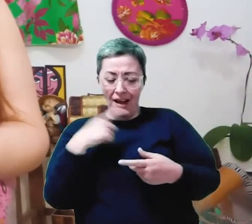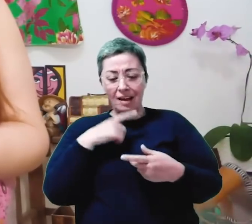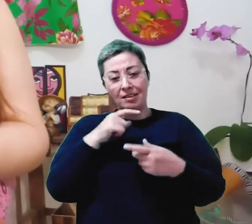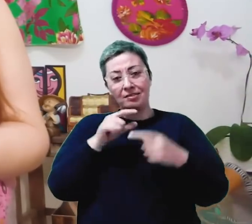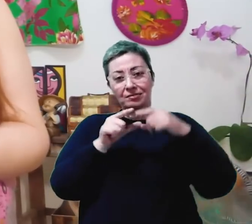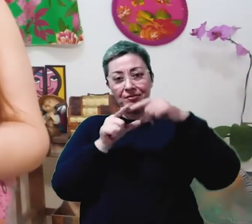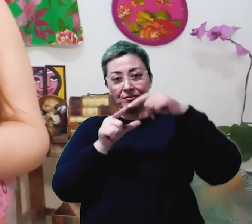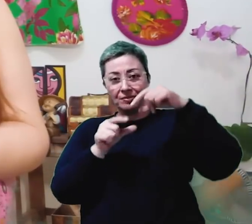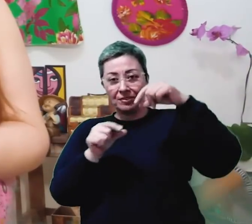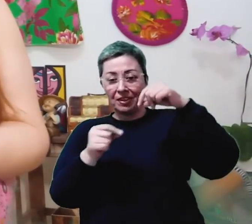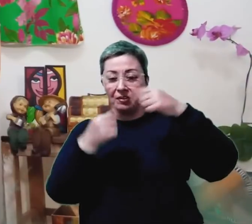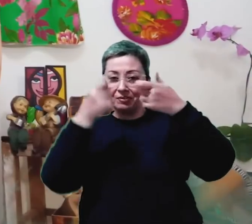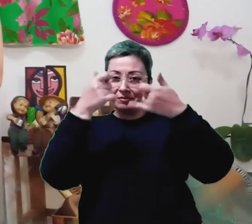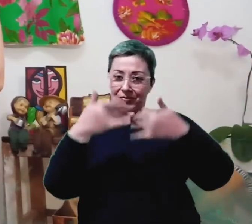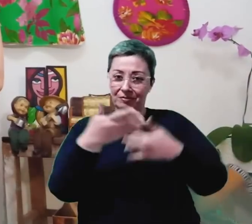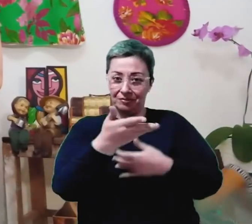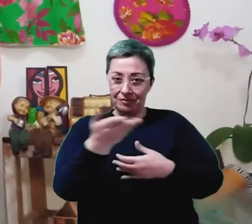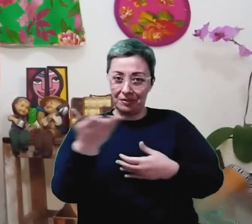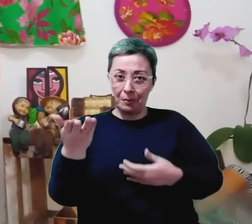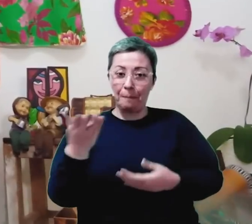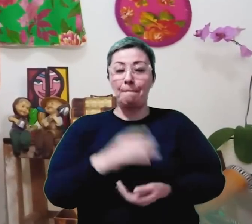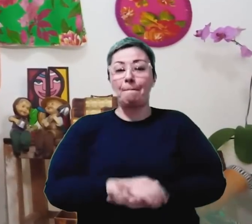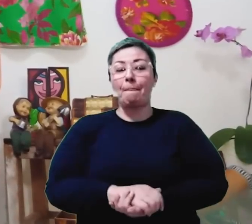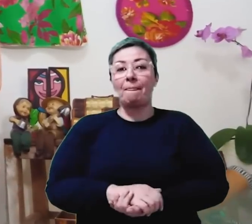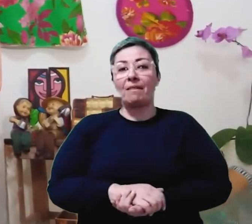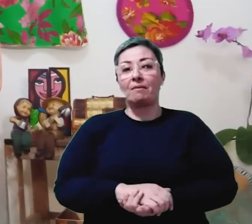contá-la para vocês.